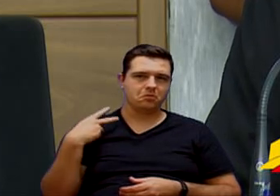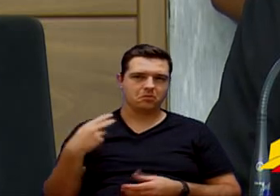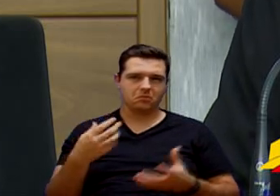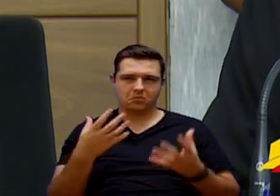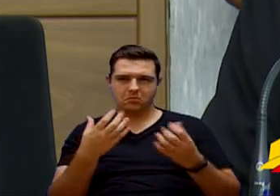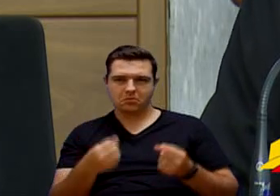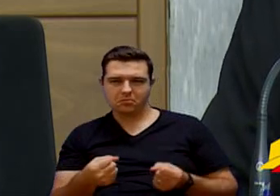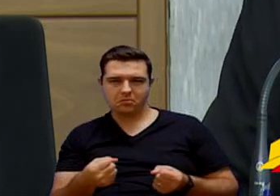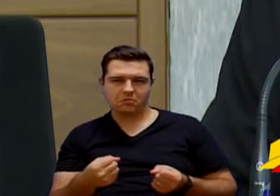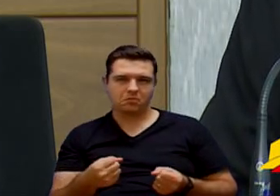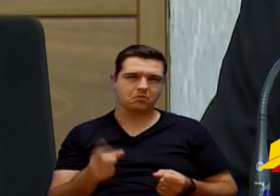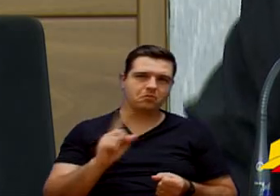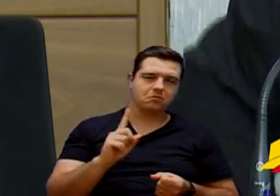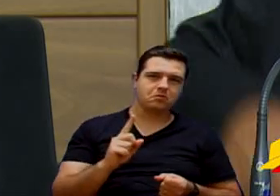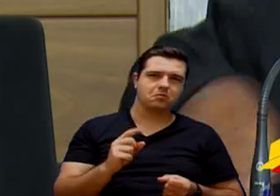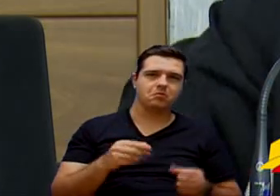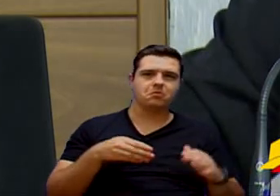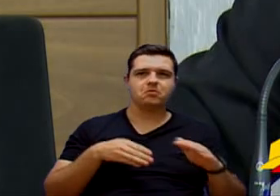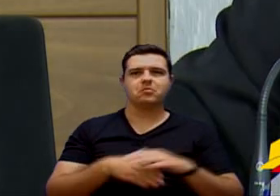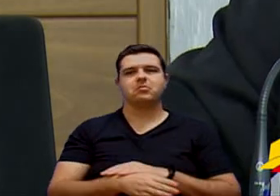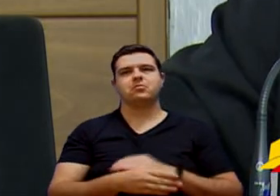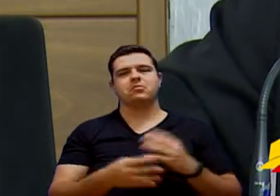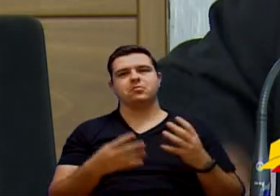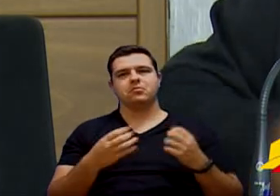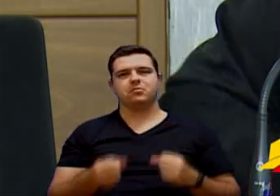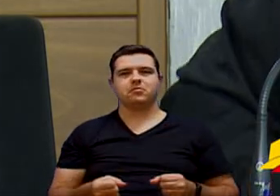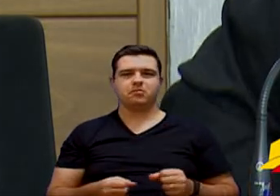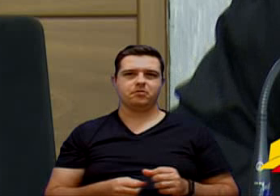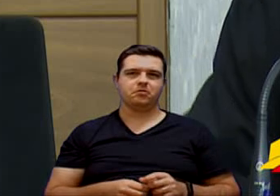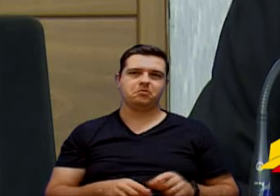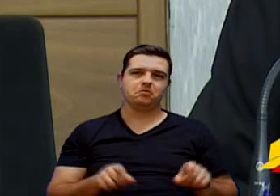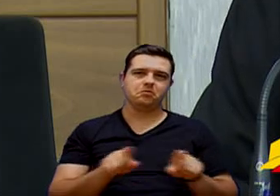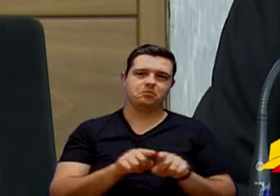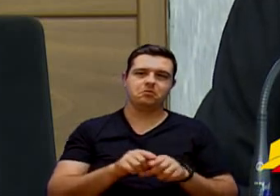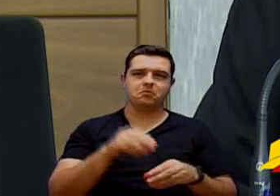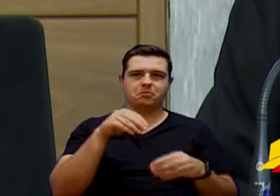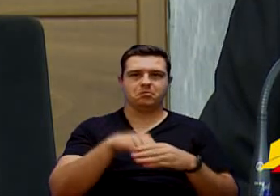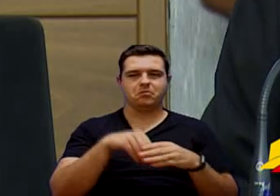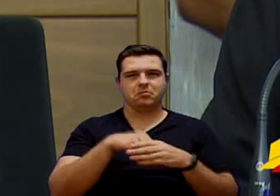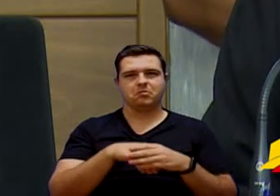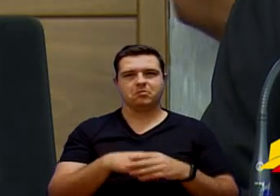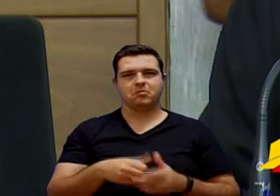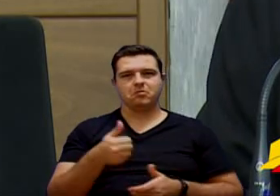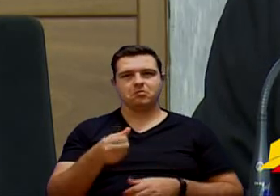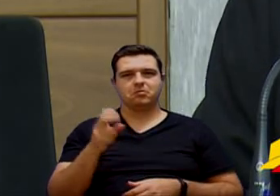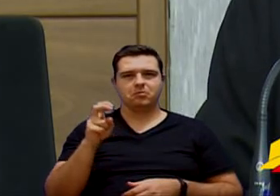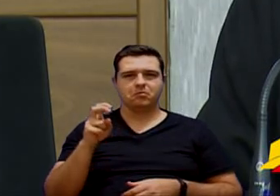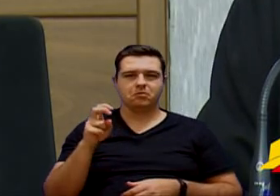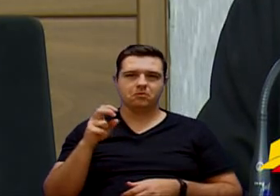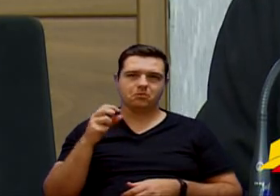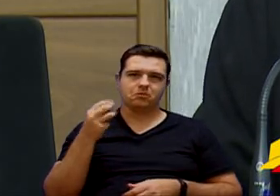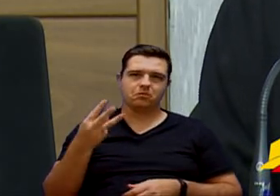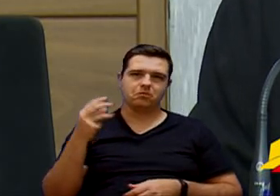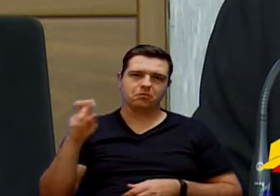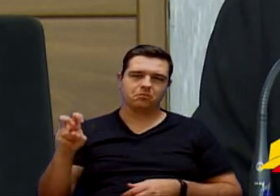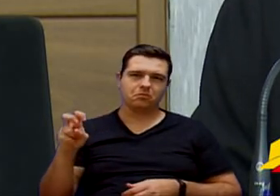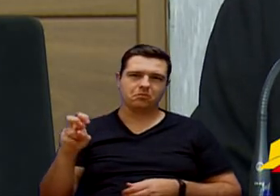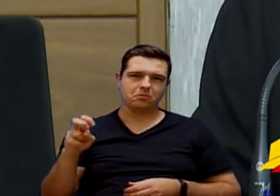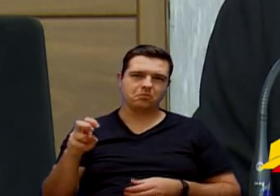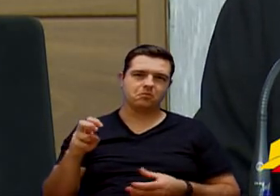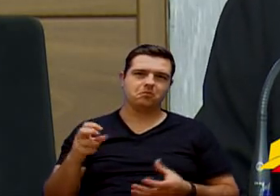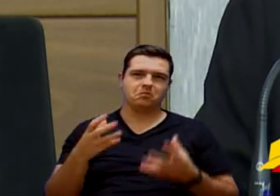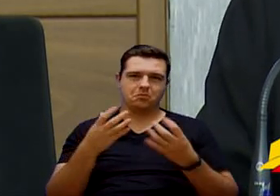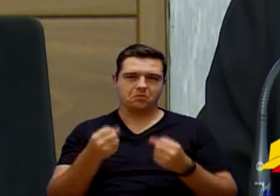estão. Aprovado. Eu coloco em votação também o parecer do projeto 135. Vereadores concordam, permaneçam como